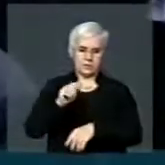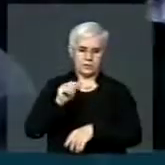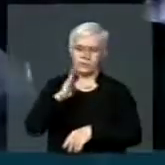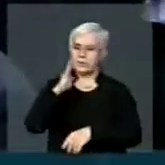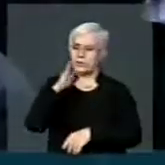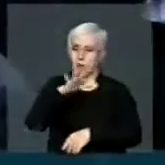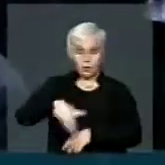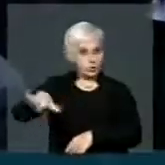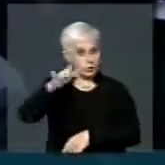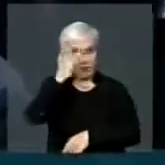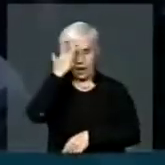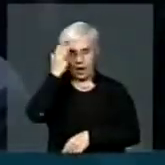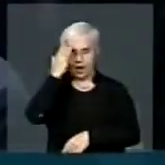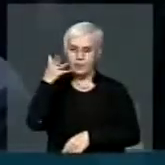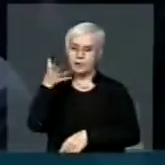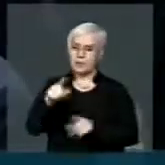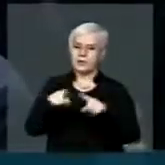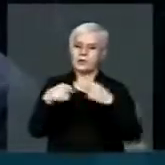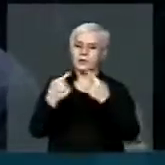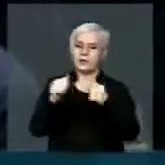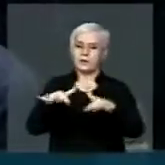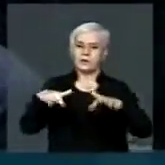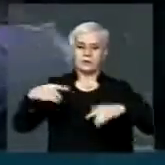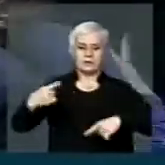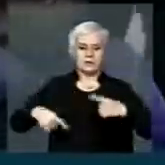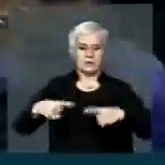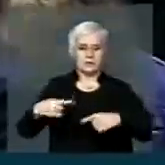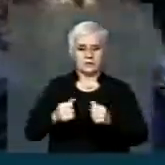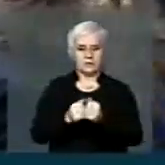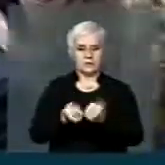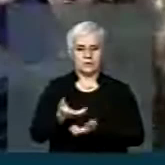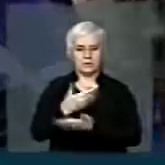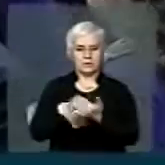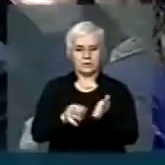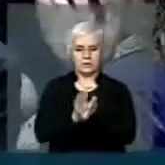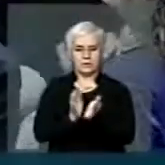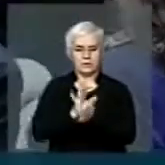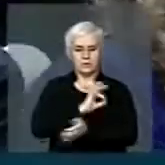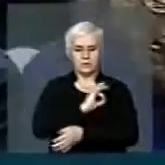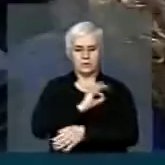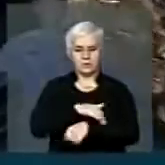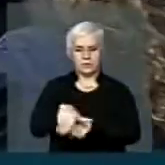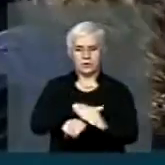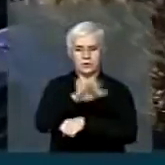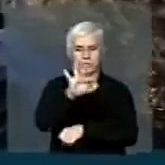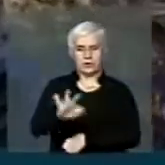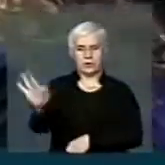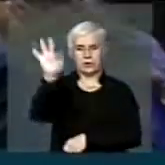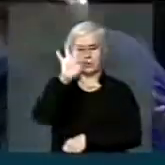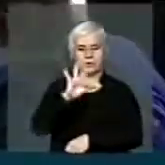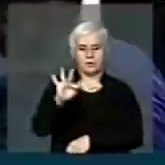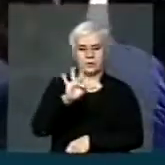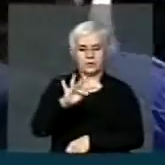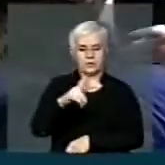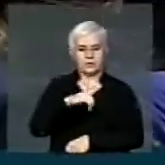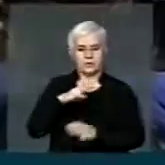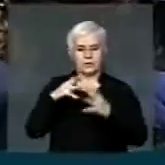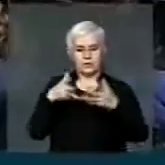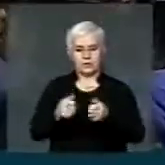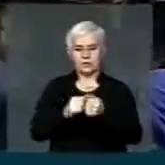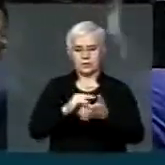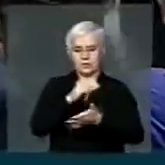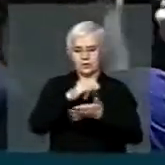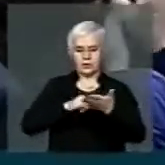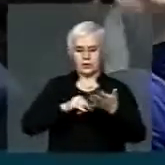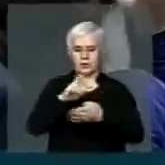amanhã à audiência pública com os companheiros da Polícia Rodoviária Federal que estão compondo o cadastro